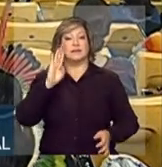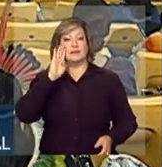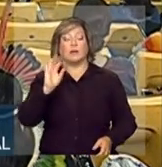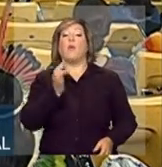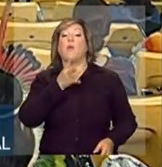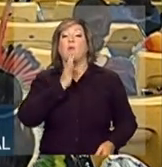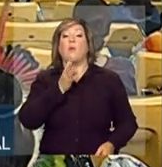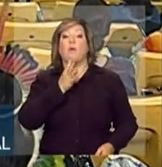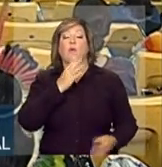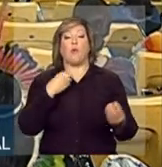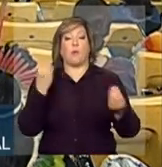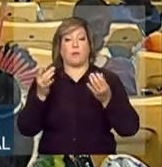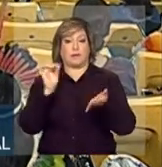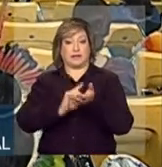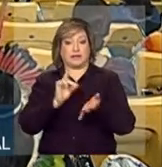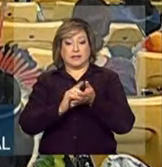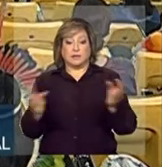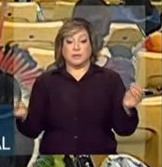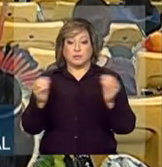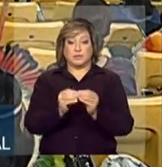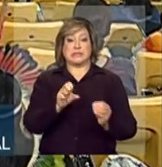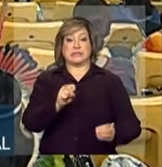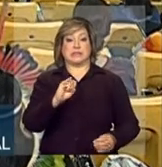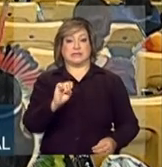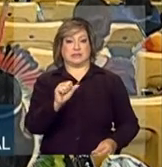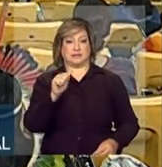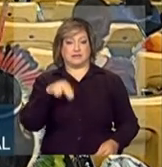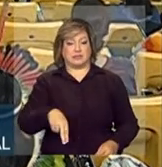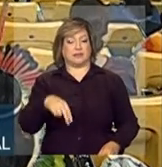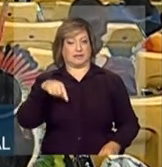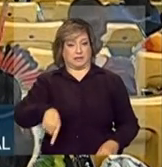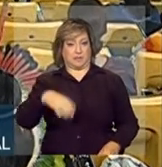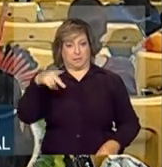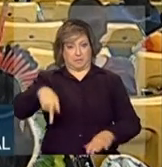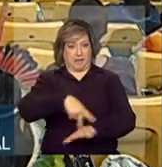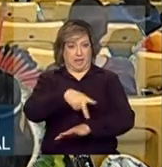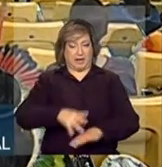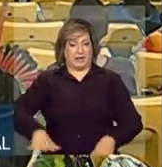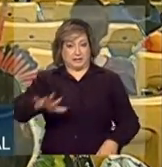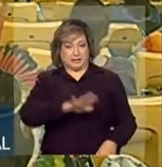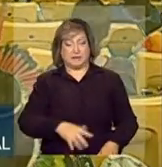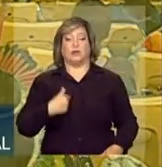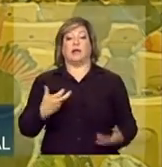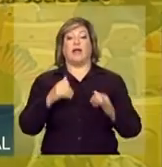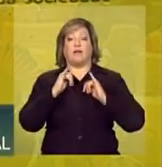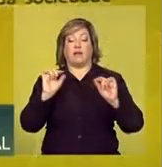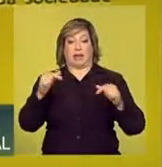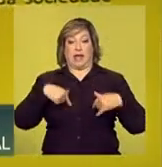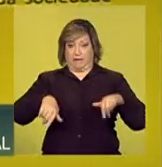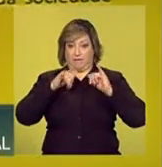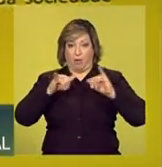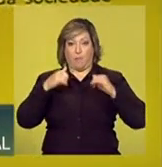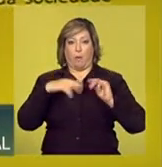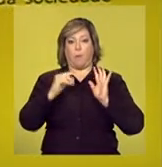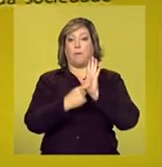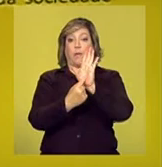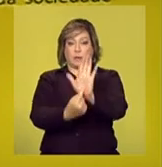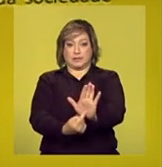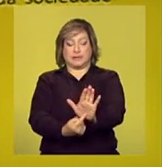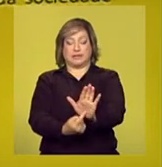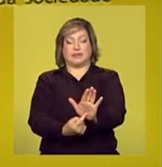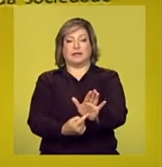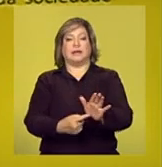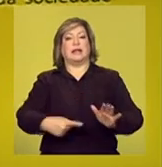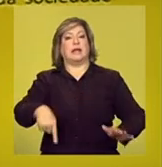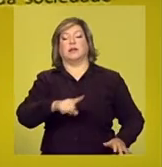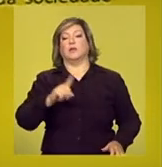a realidade de implementação do CISAM no país. Então, eu queria chamar a atenção que os dados que eu vou mostrar não são...